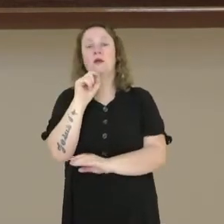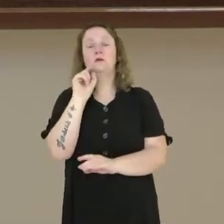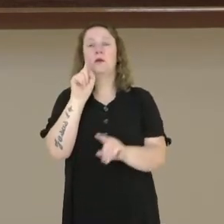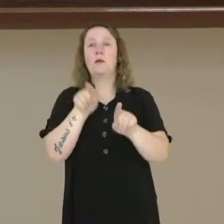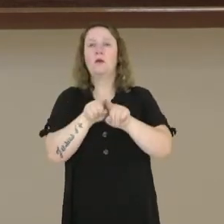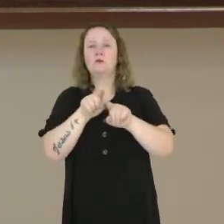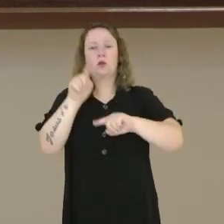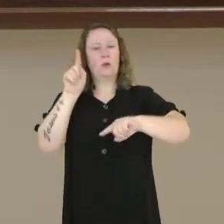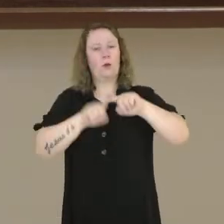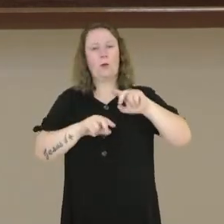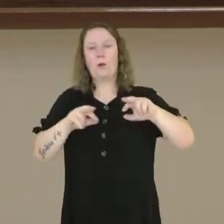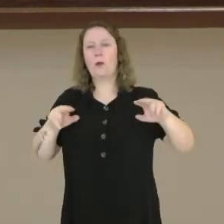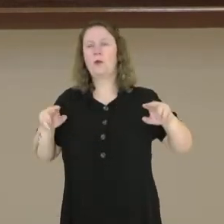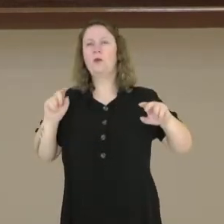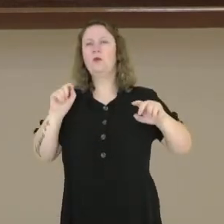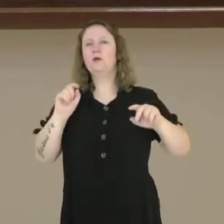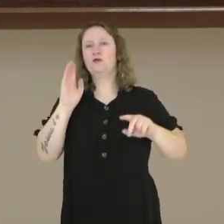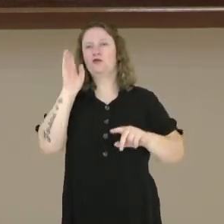de substantivo.